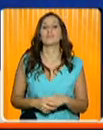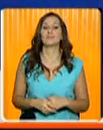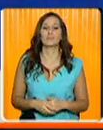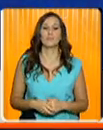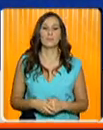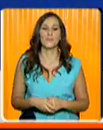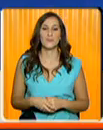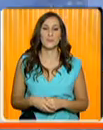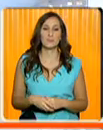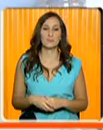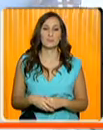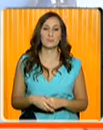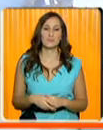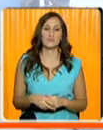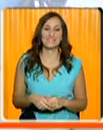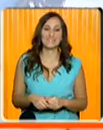isso.